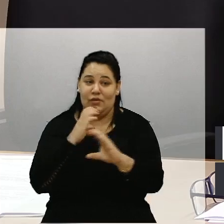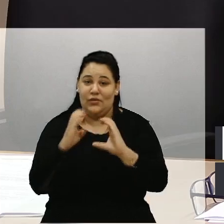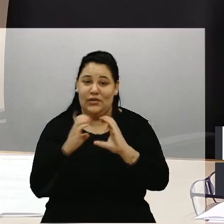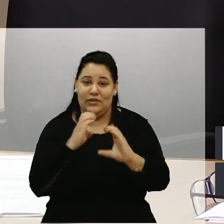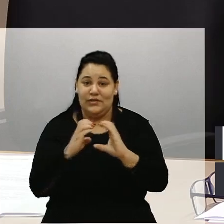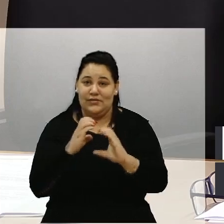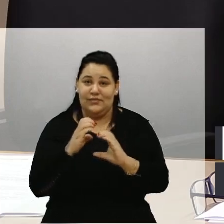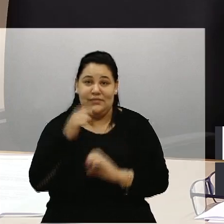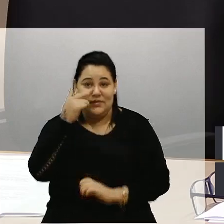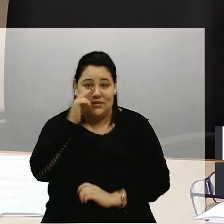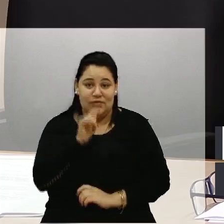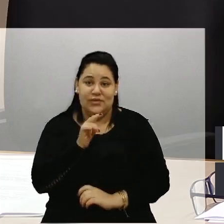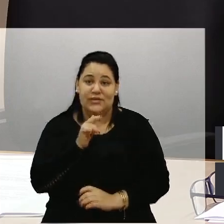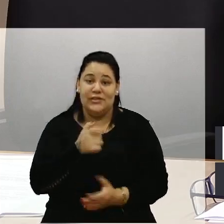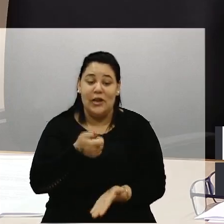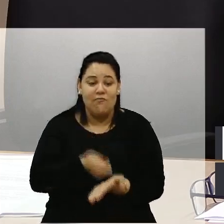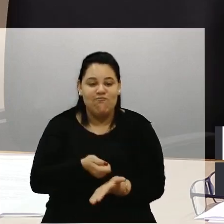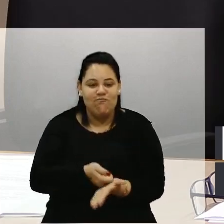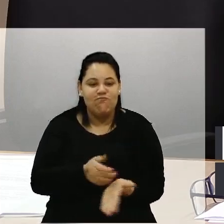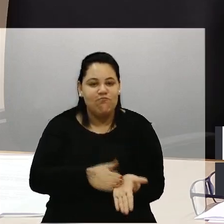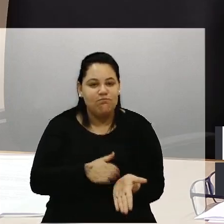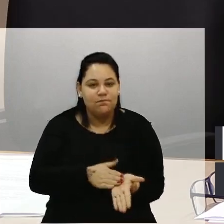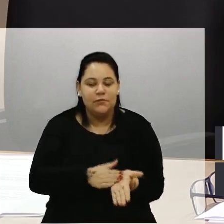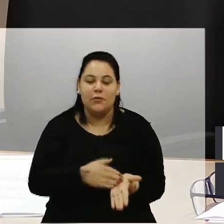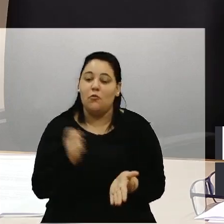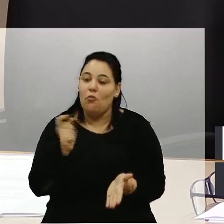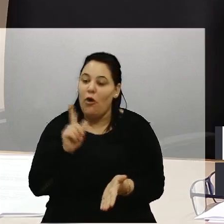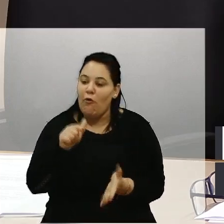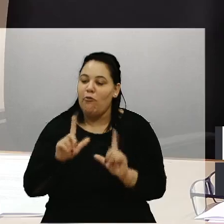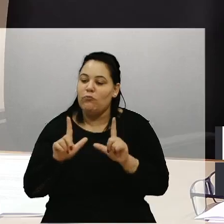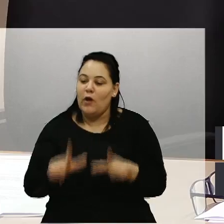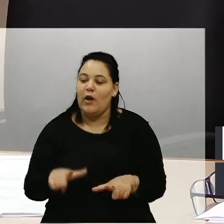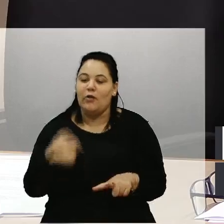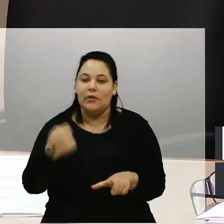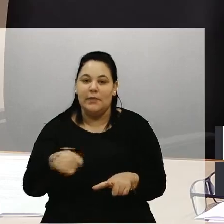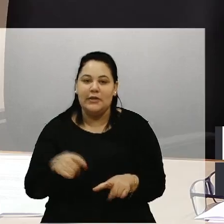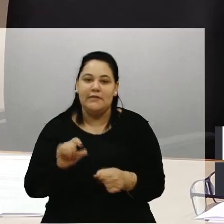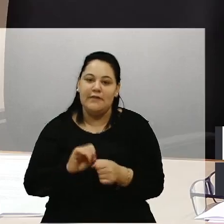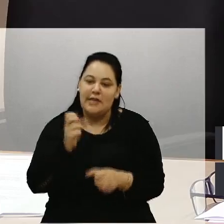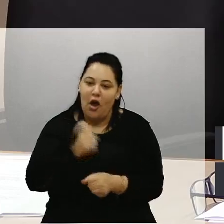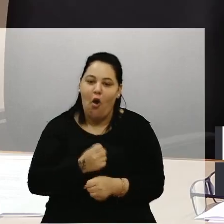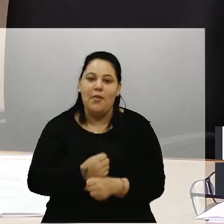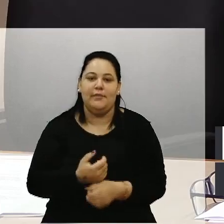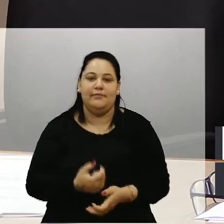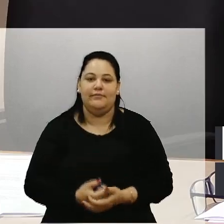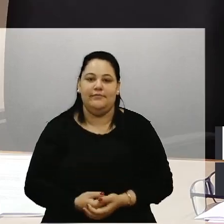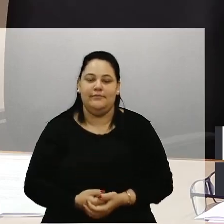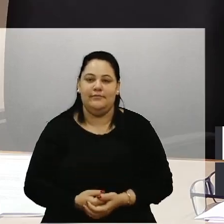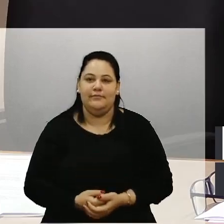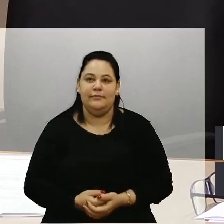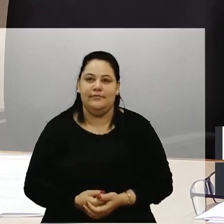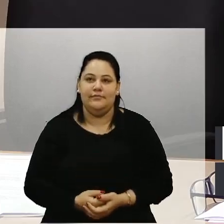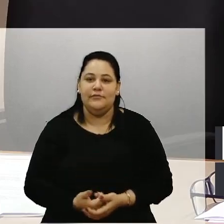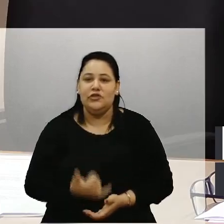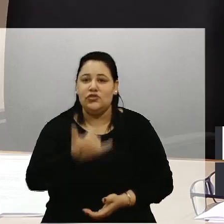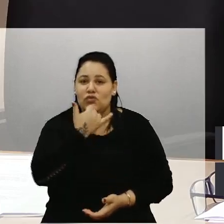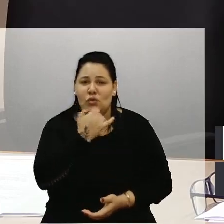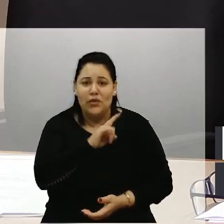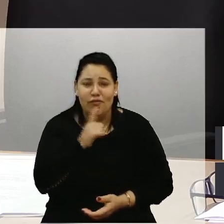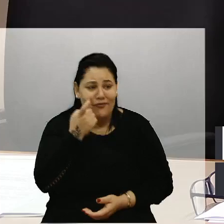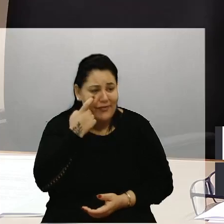para poder pressionar qual é o órgão que tem que puxar à frente. Me desculpe, mas não vi